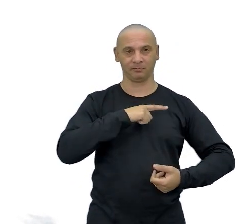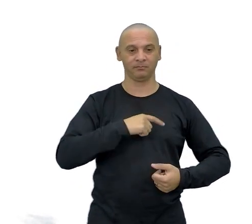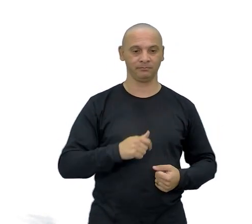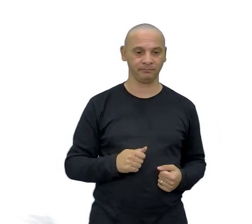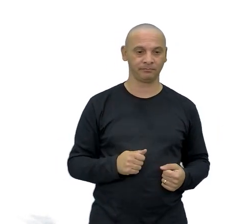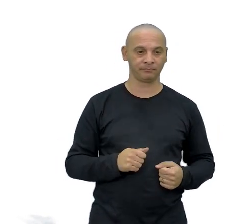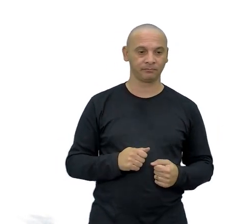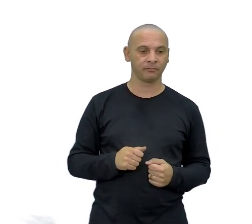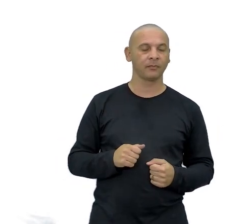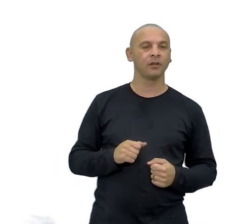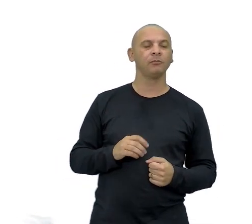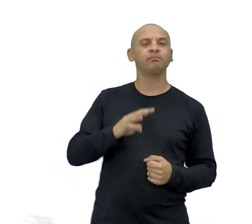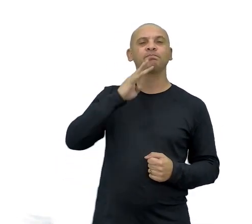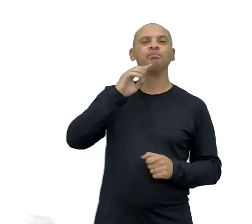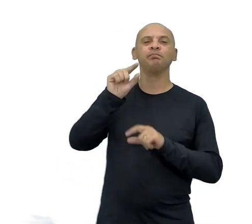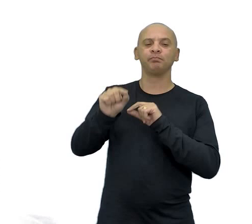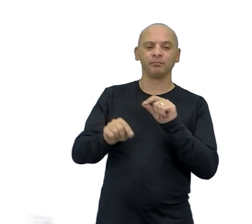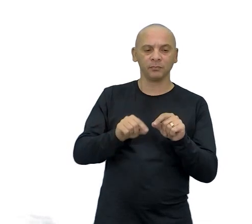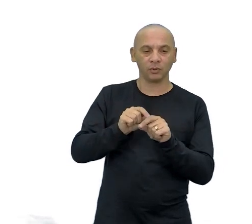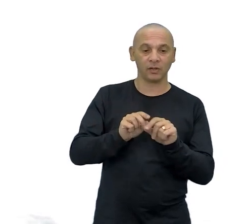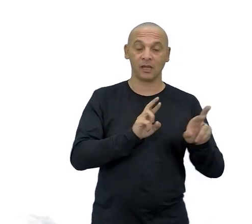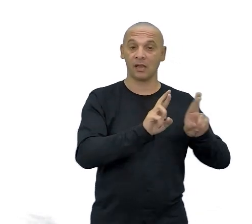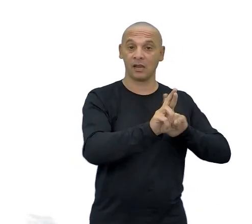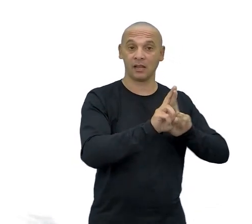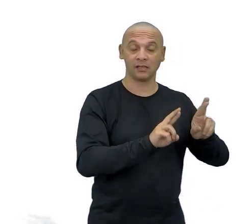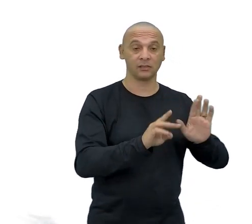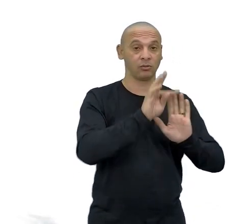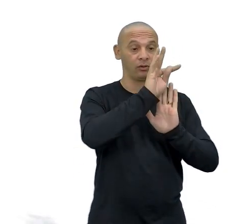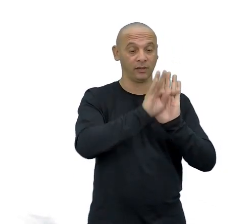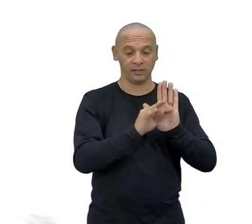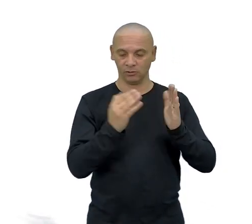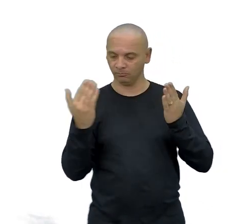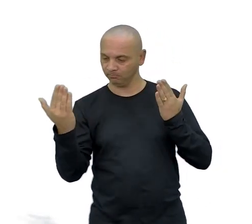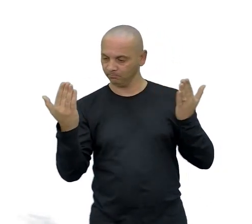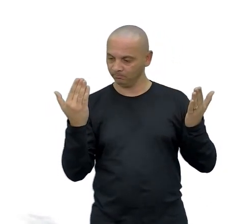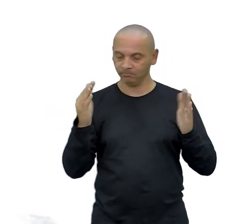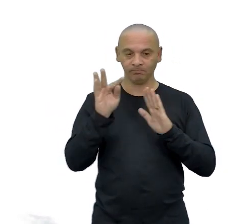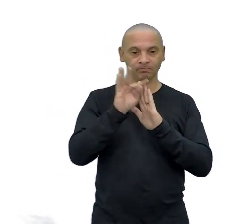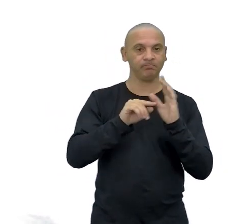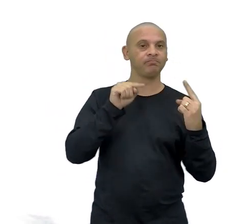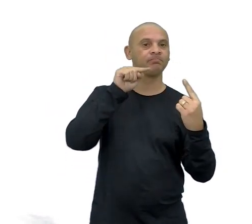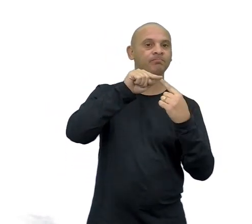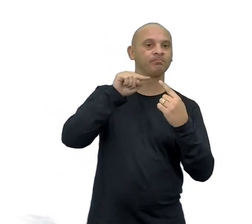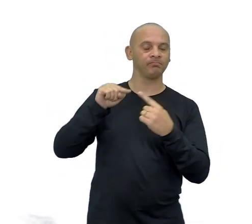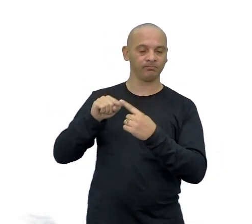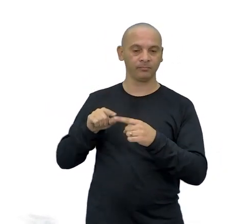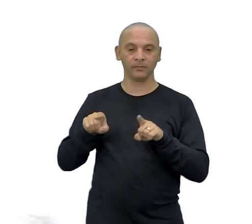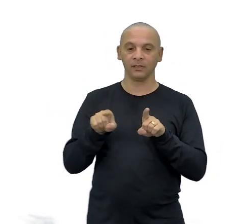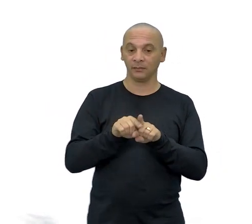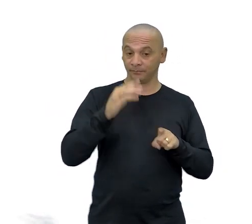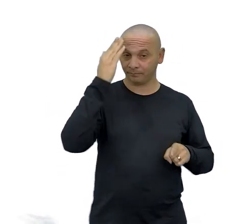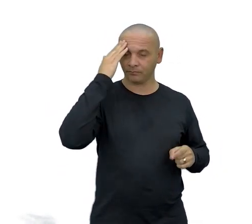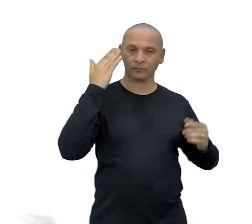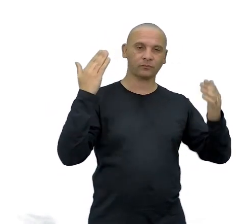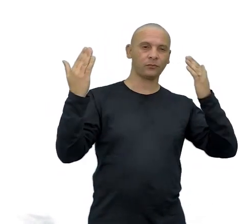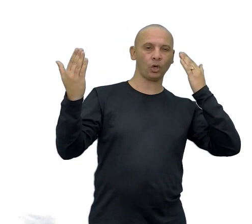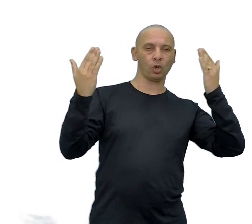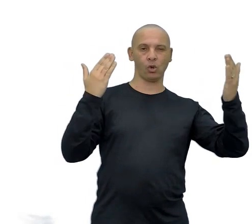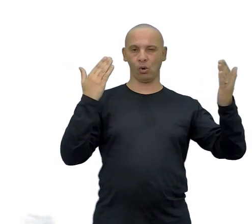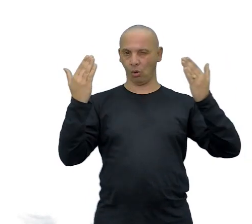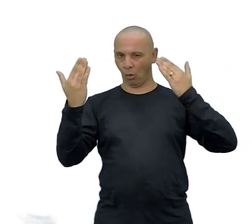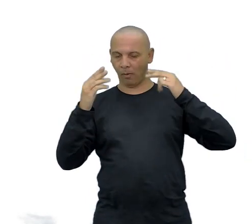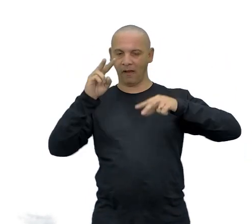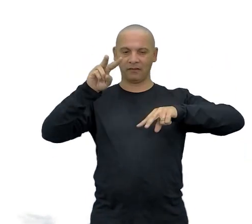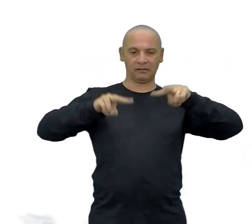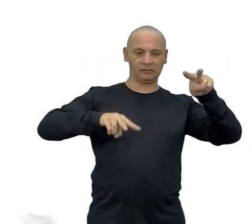Nosso objeto de conhecimento, então, vai ser a relação entre os textos e os processos cognitivos vão ser analisar,